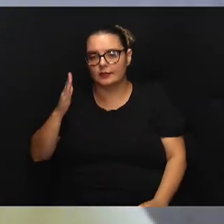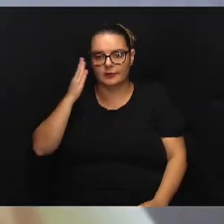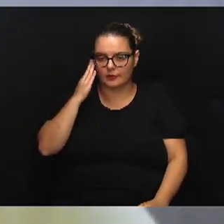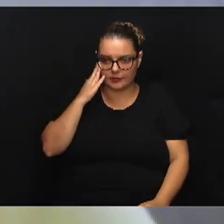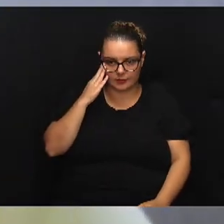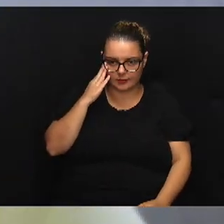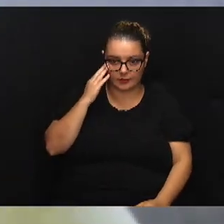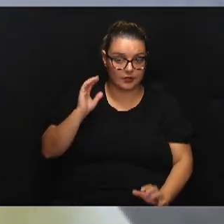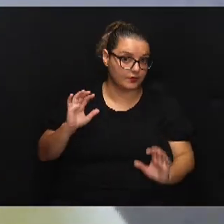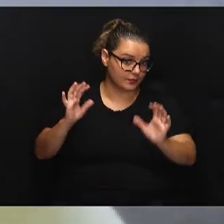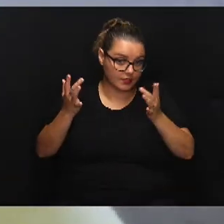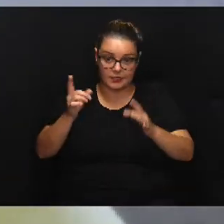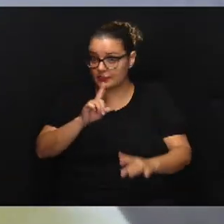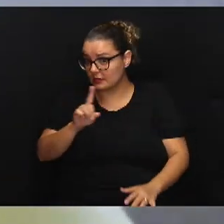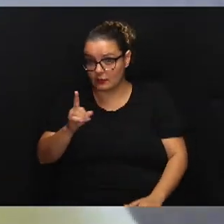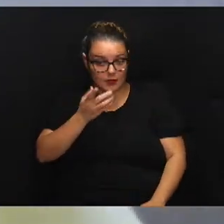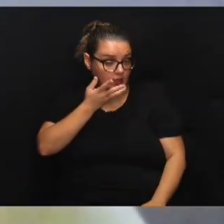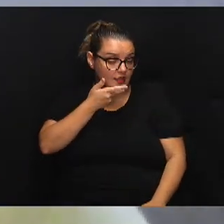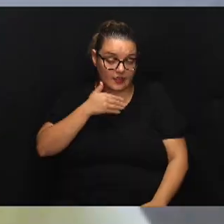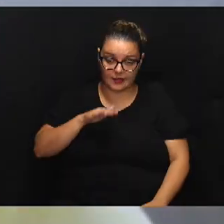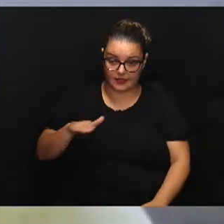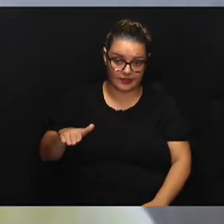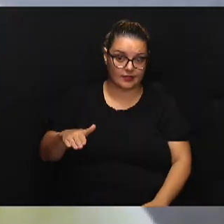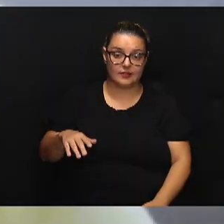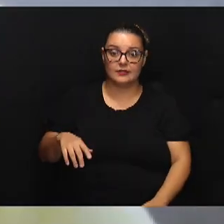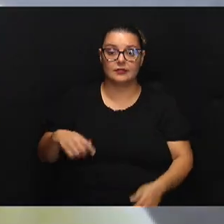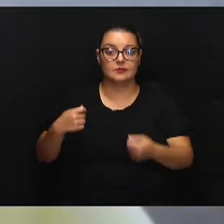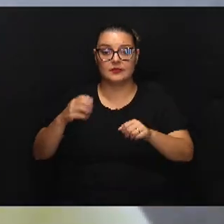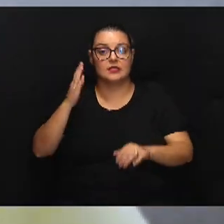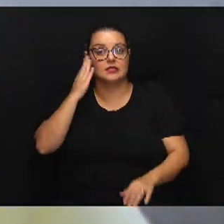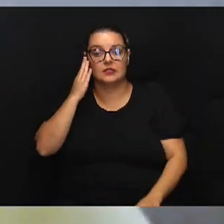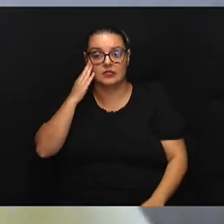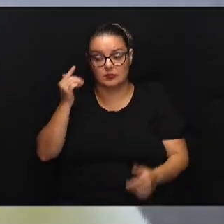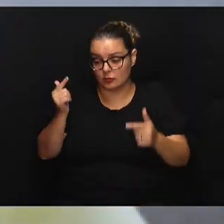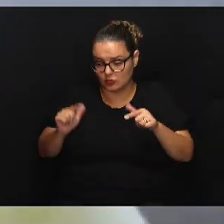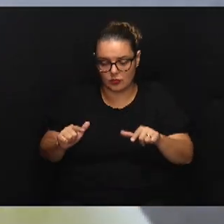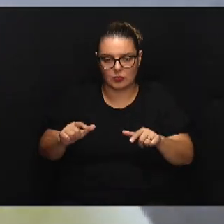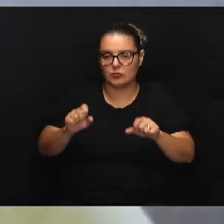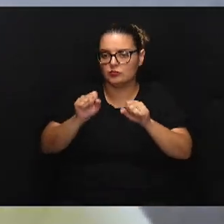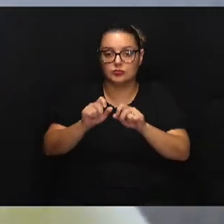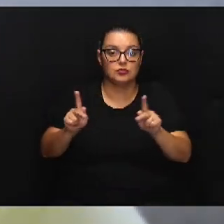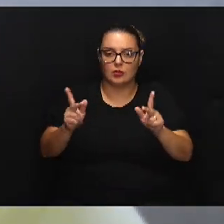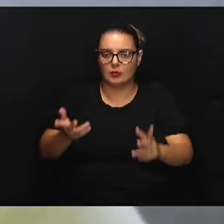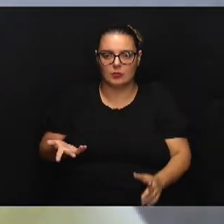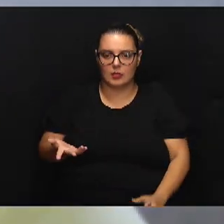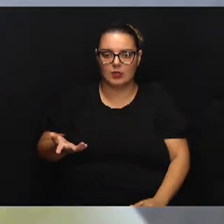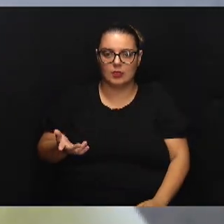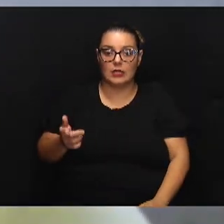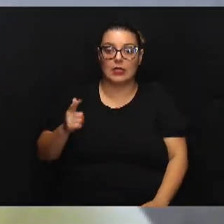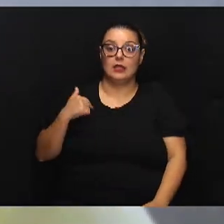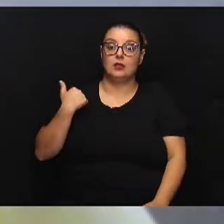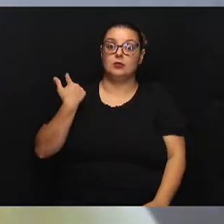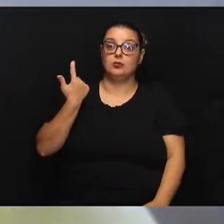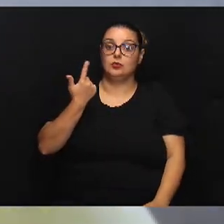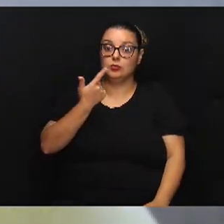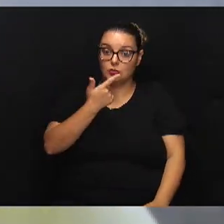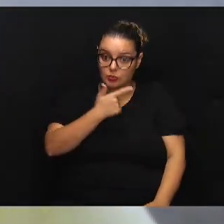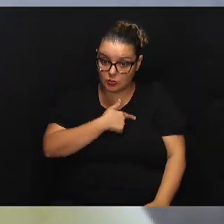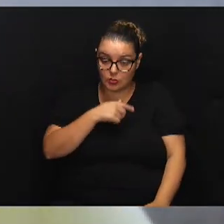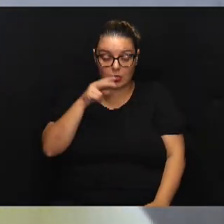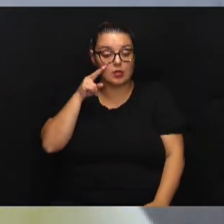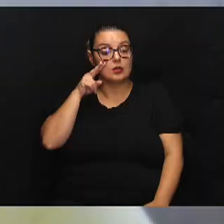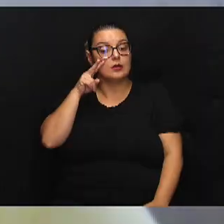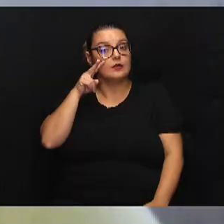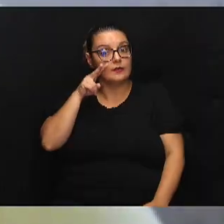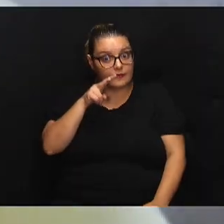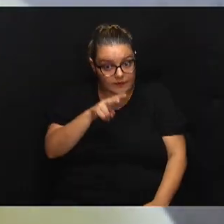a festa. Não é a criança que tem que entender onde ela está, num shopping. É nós que temos que olhar para